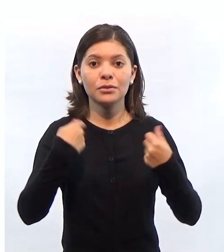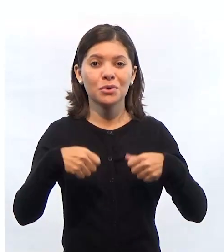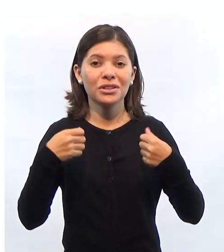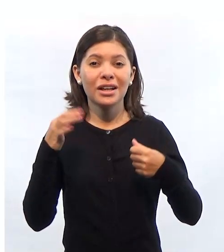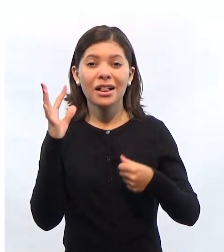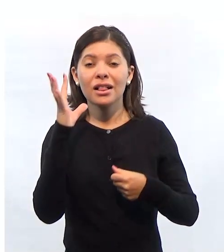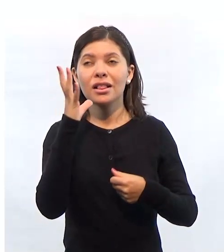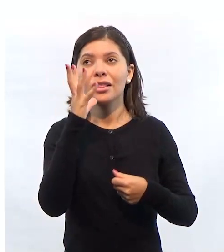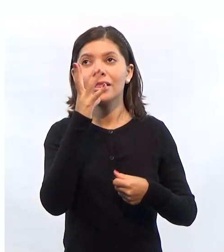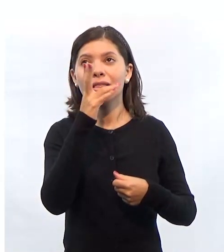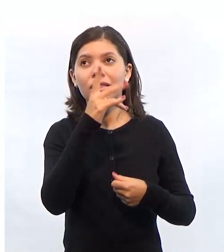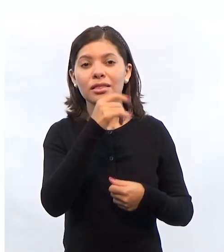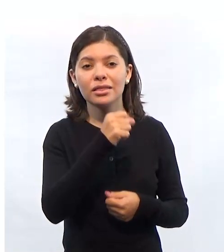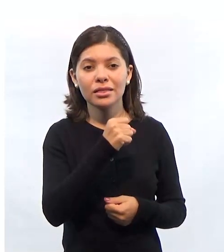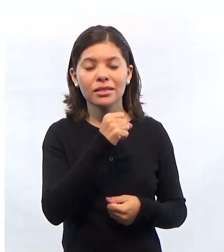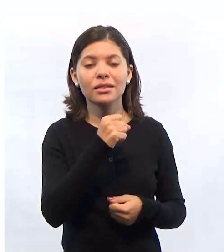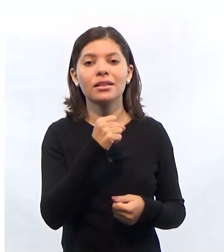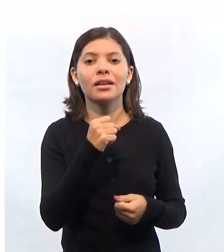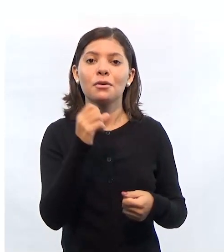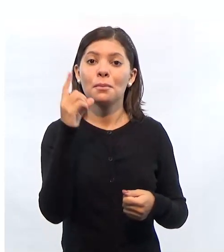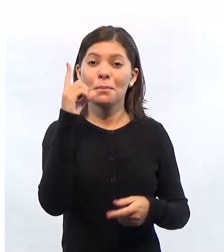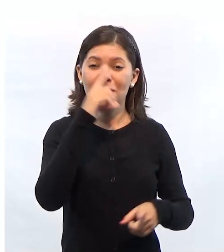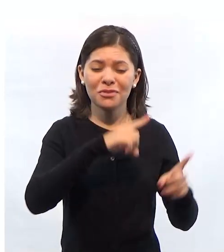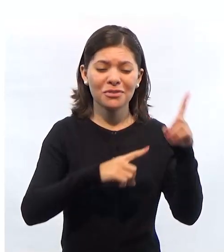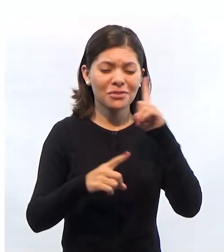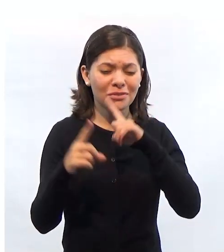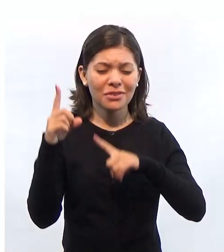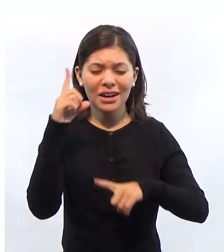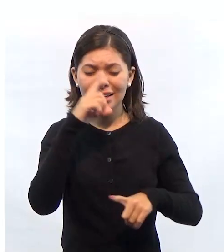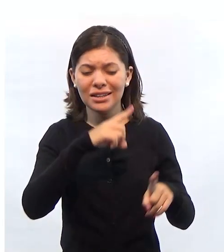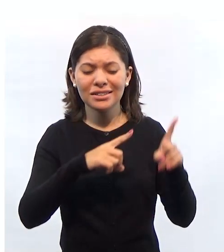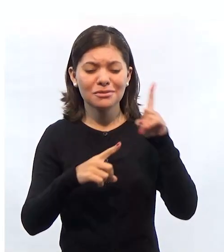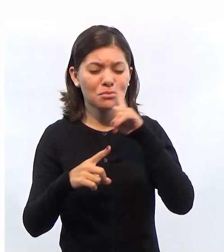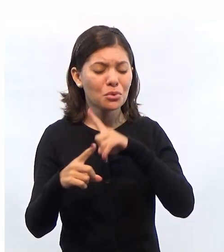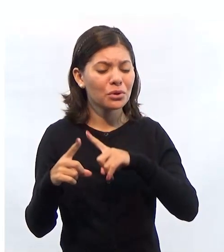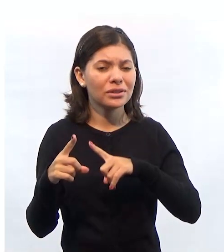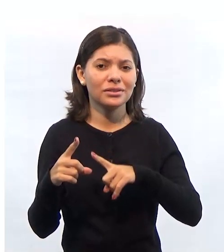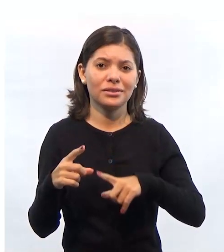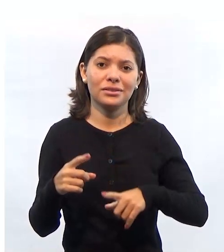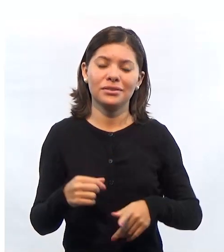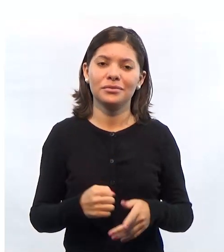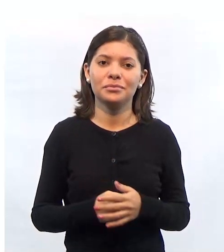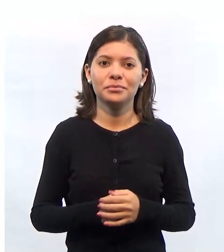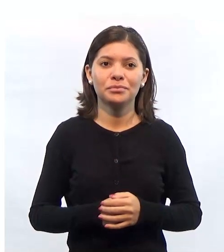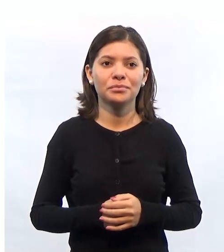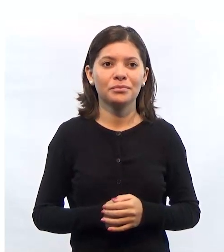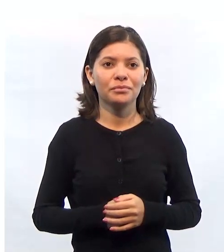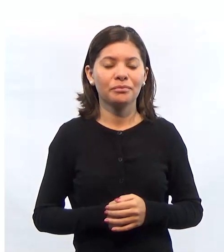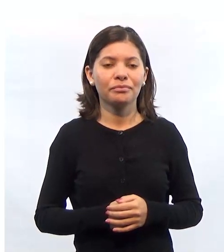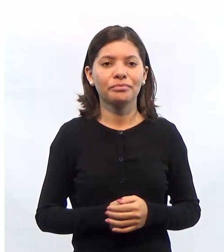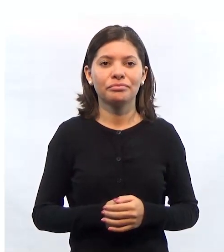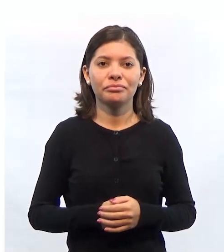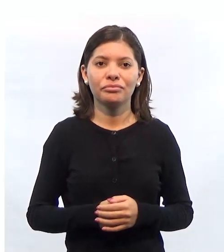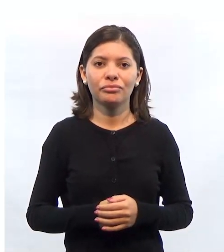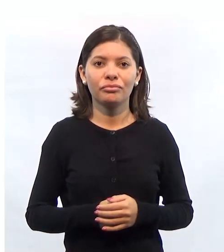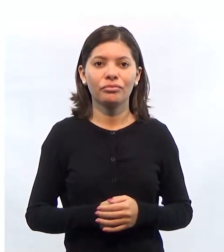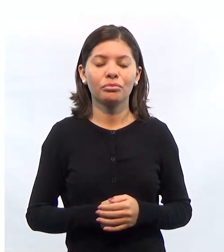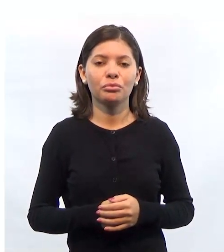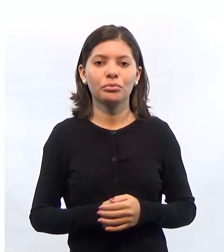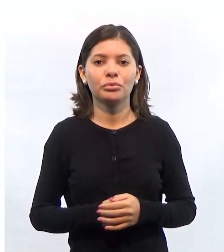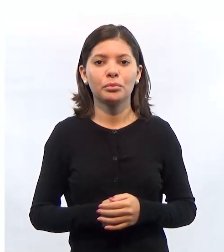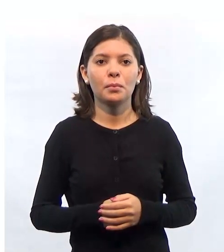existir uma demora pode existir uma falha positiva de erros pode existir variações